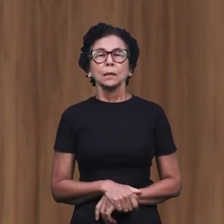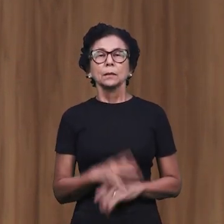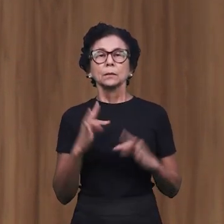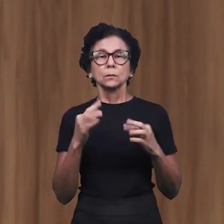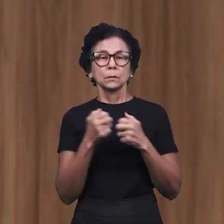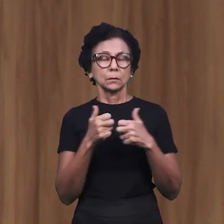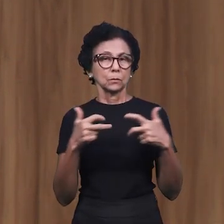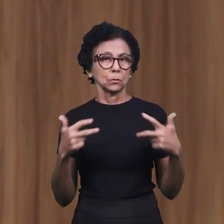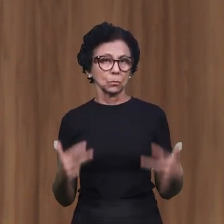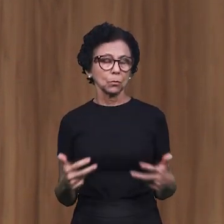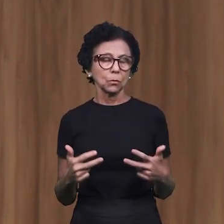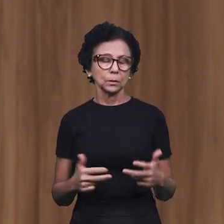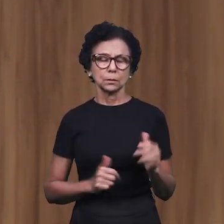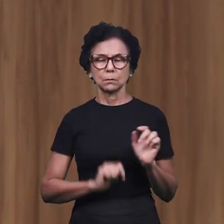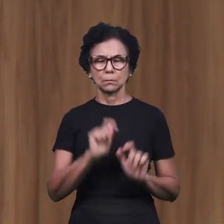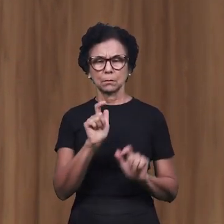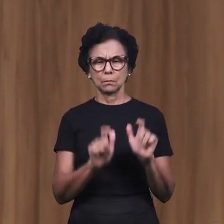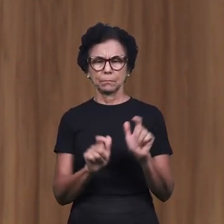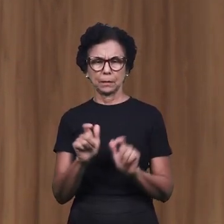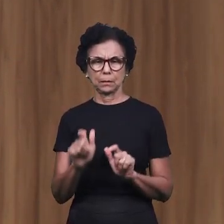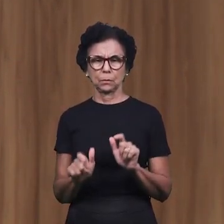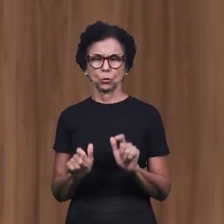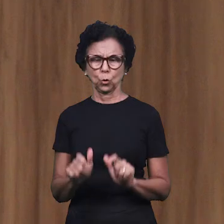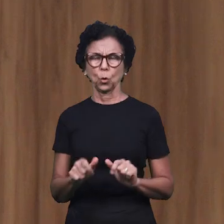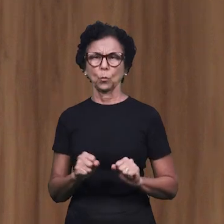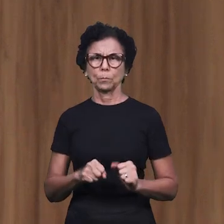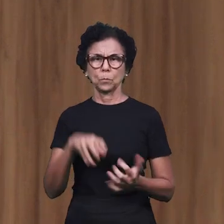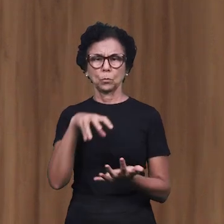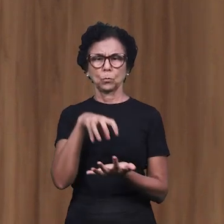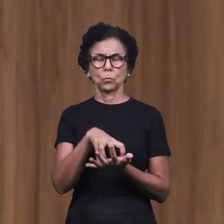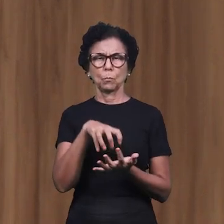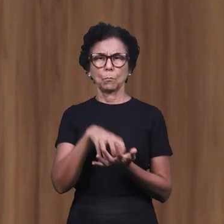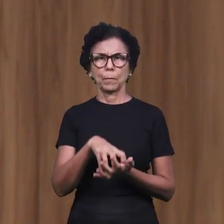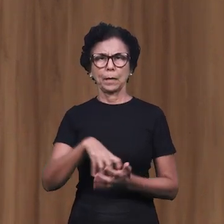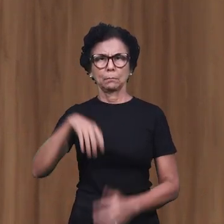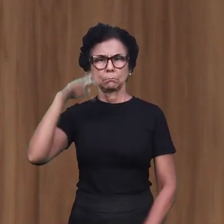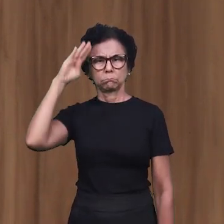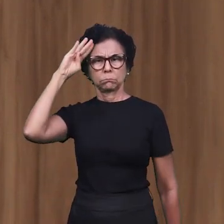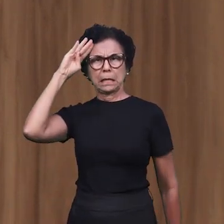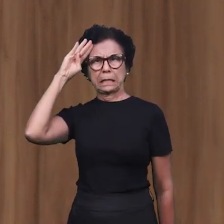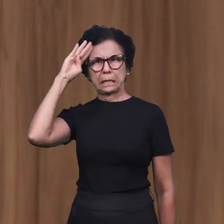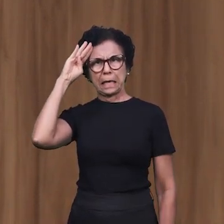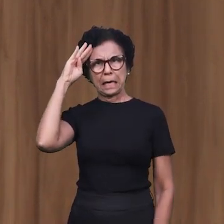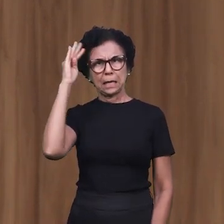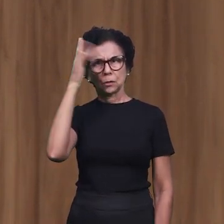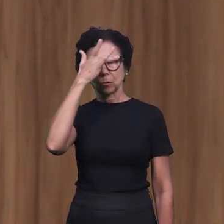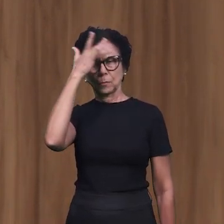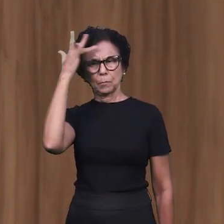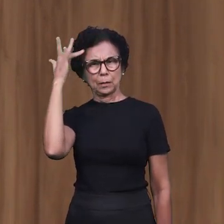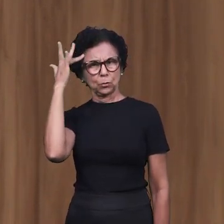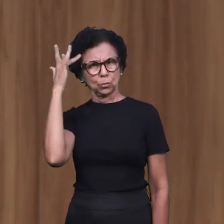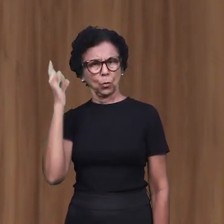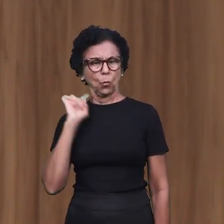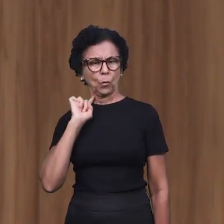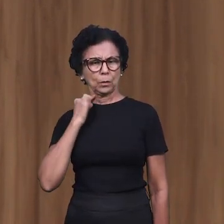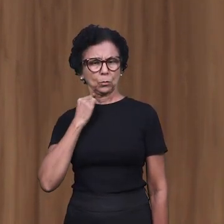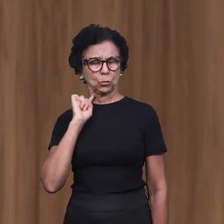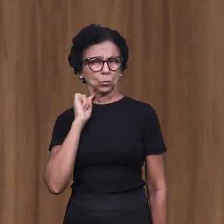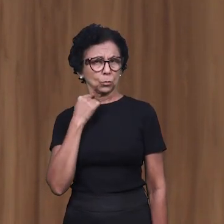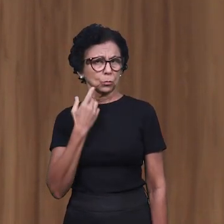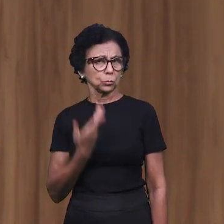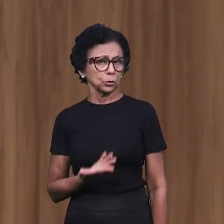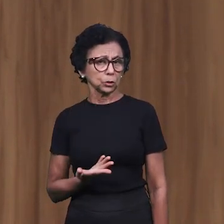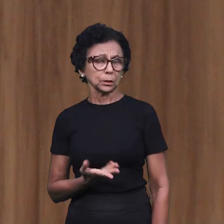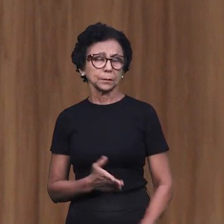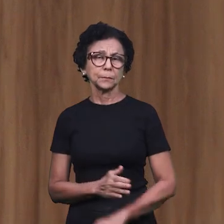aqui, quando as pessoas, no meio do exército, o impuro, veja, em todas as etapas da